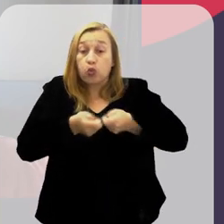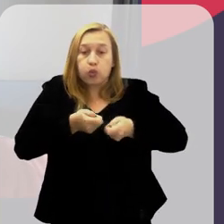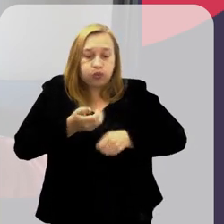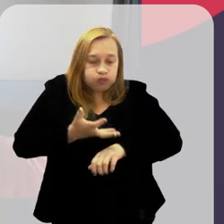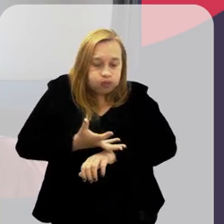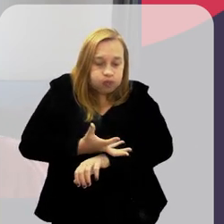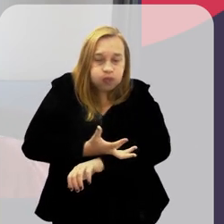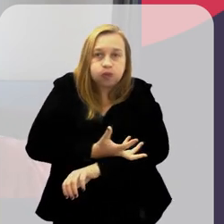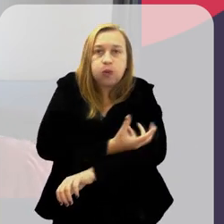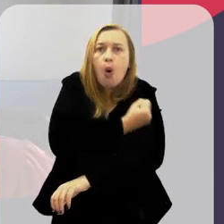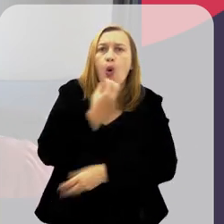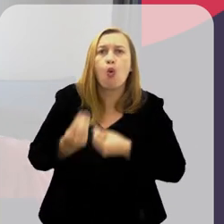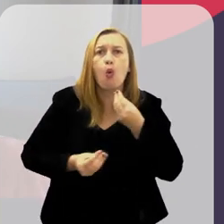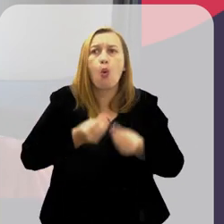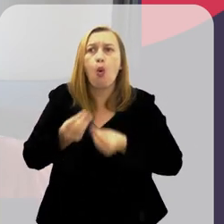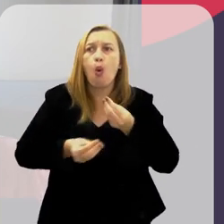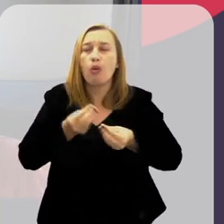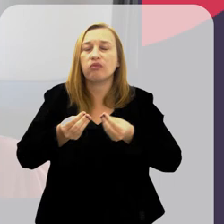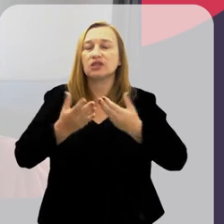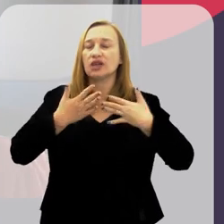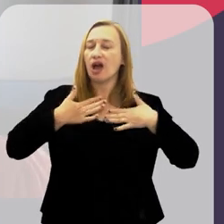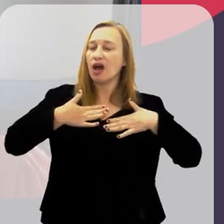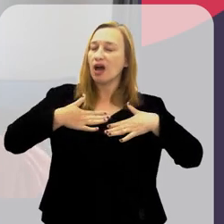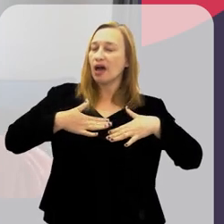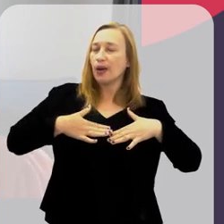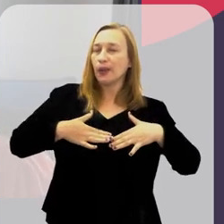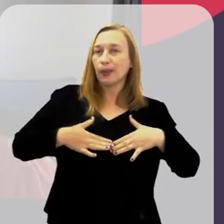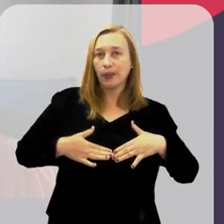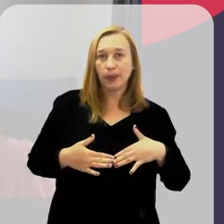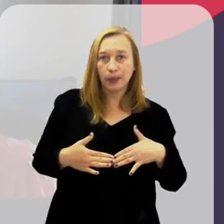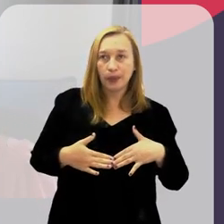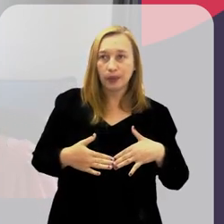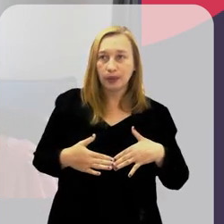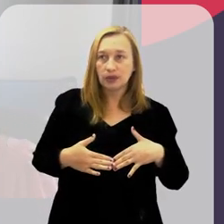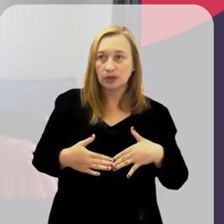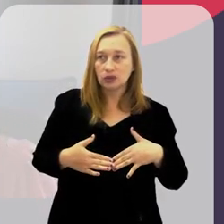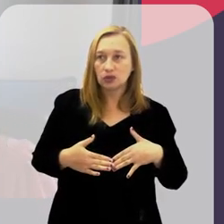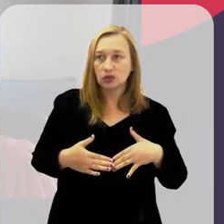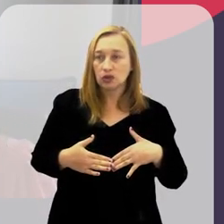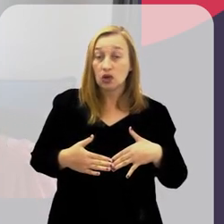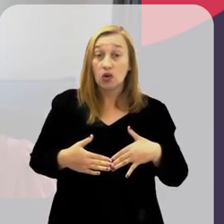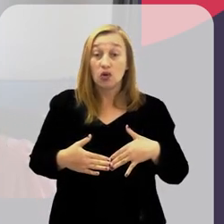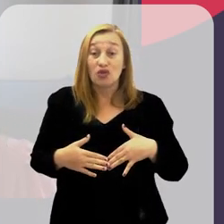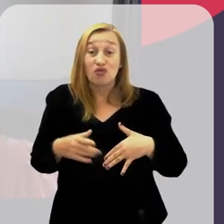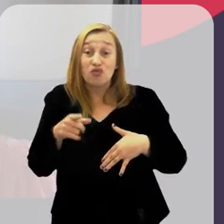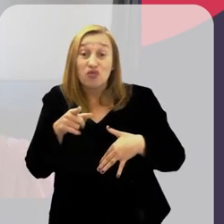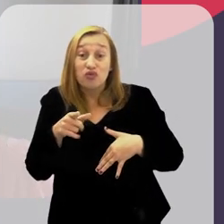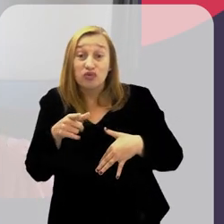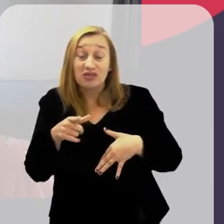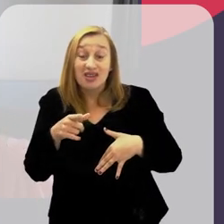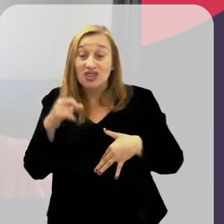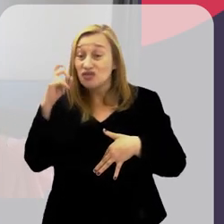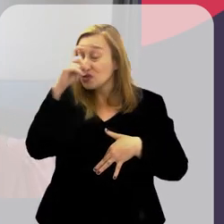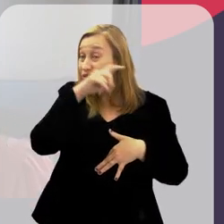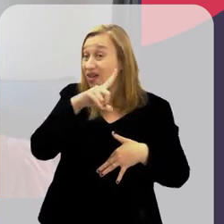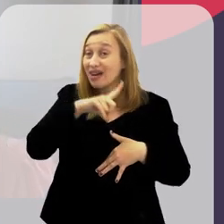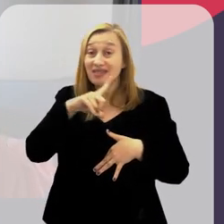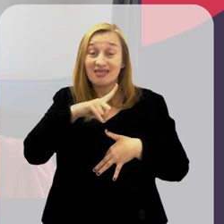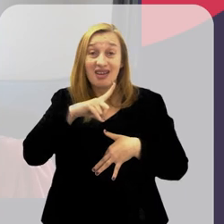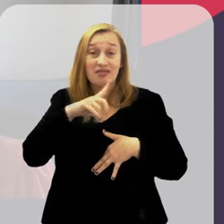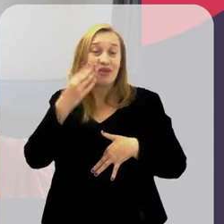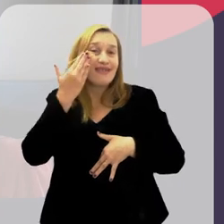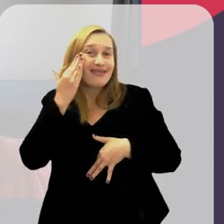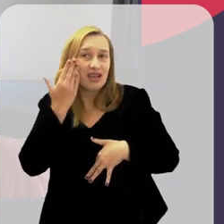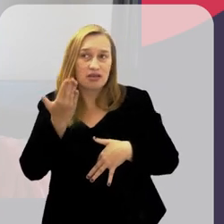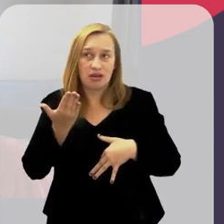autocontrole emocional, né, como é que você relaxa, né, diante de uma situação onde você está tendo muita dificuldade